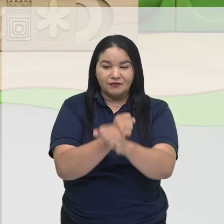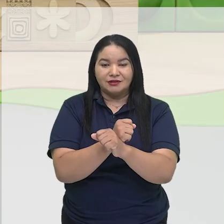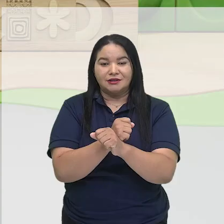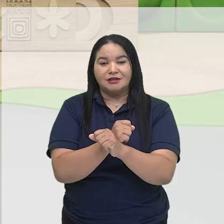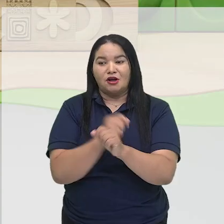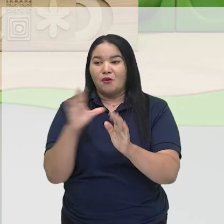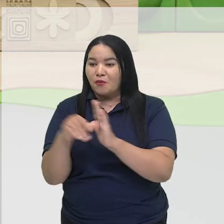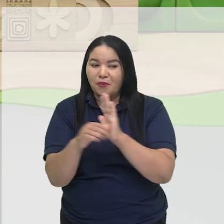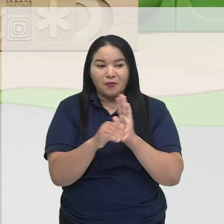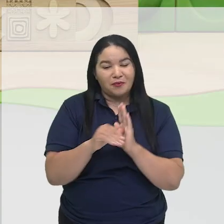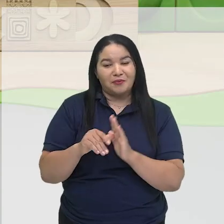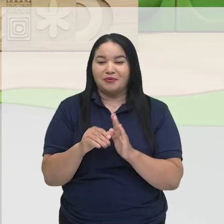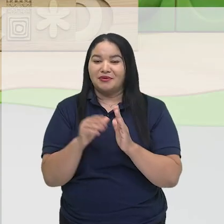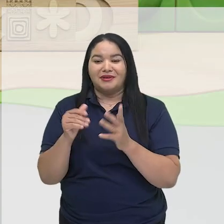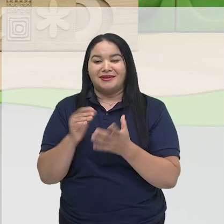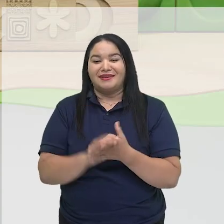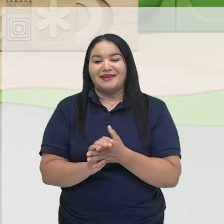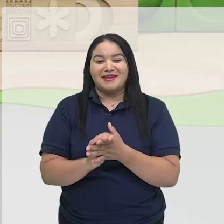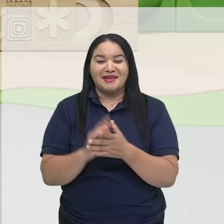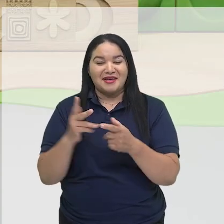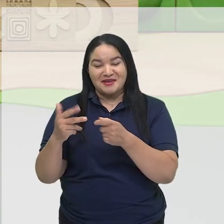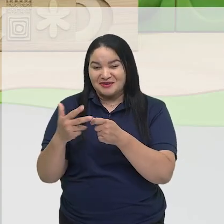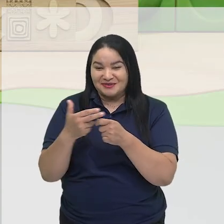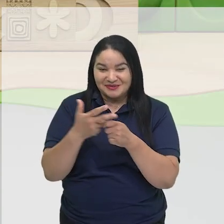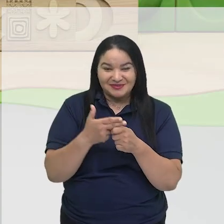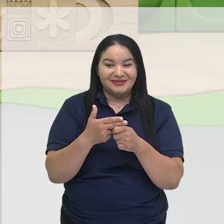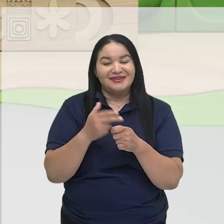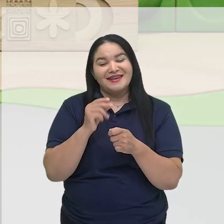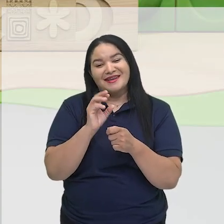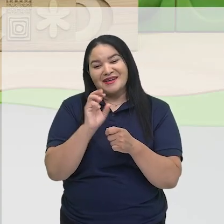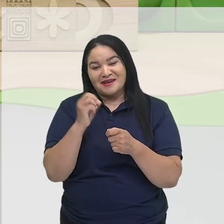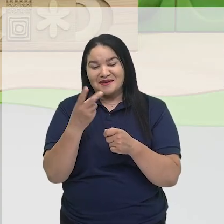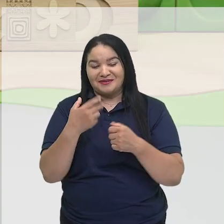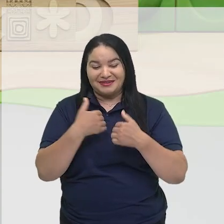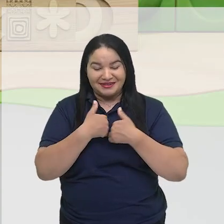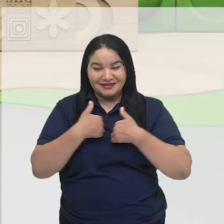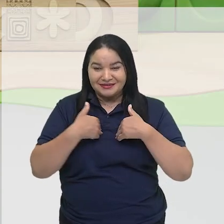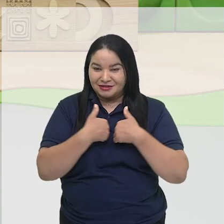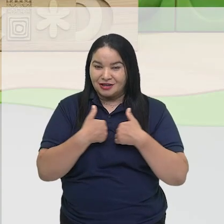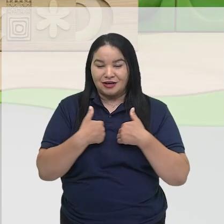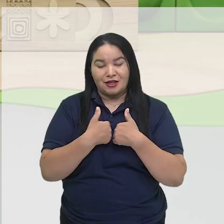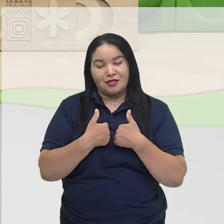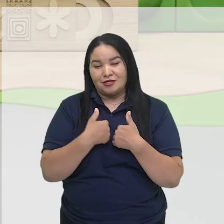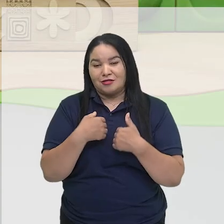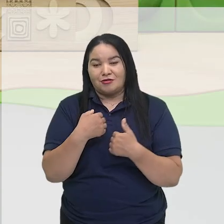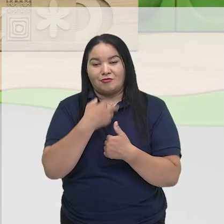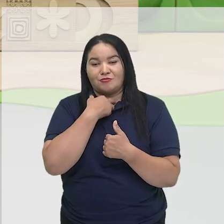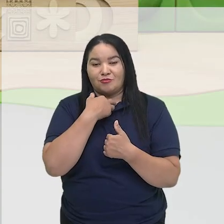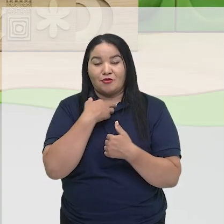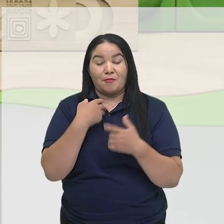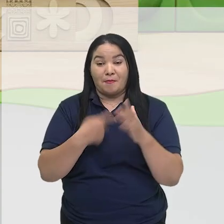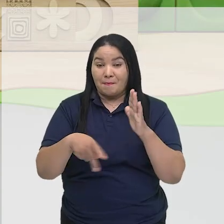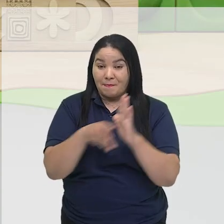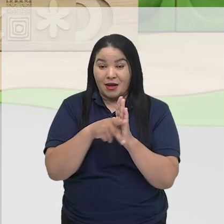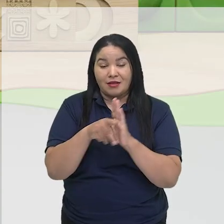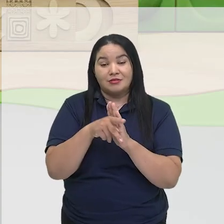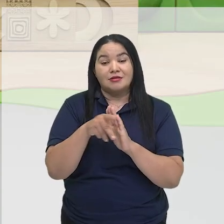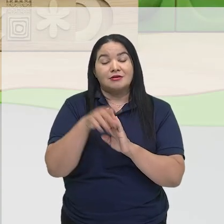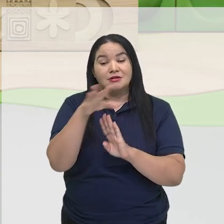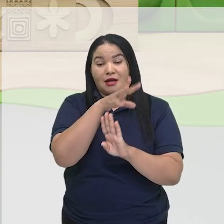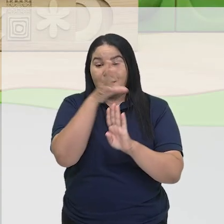aqui roubar o nosso cupuaçu, roubar os nossos animais. Eles são da Amazônia e